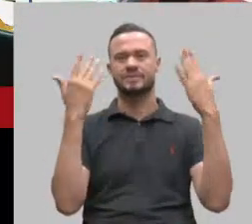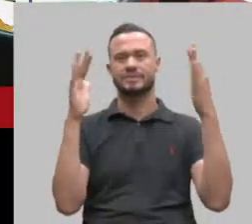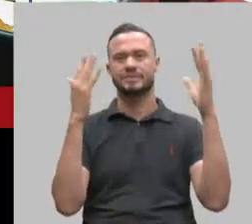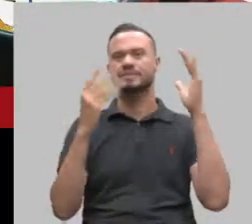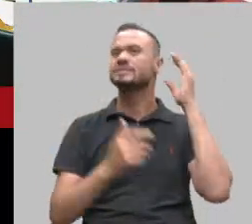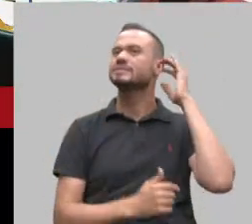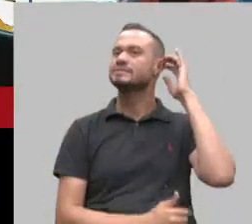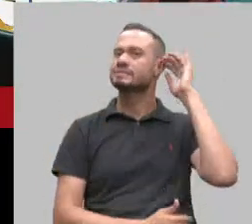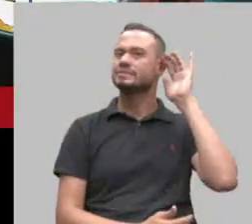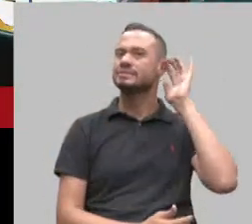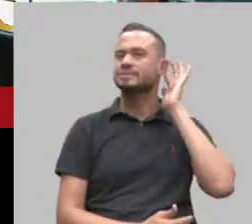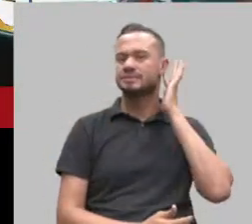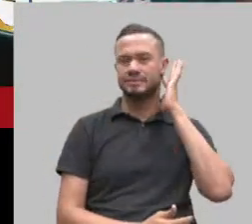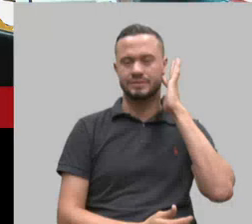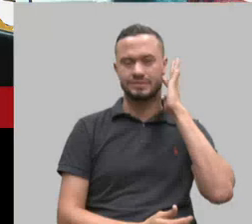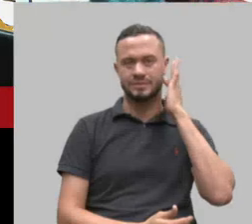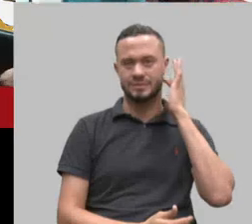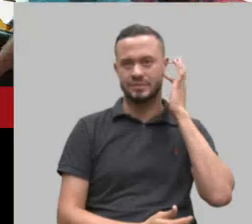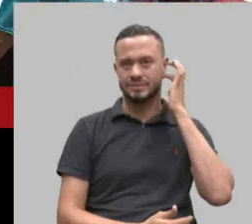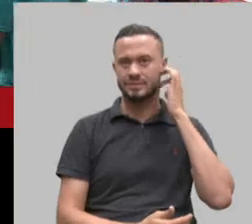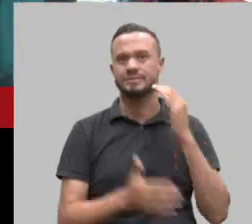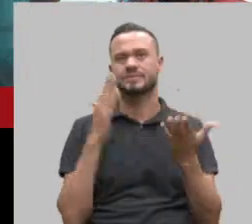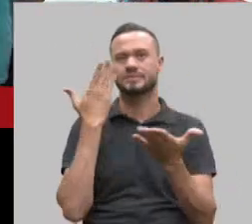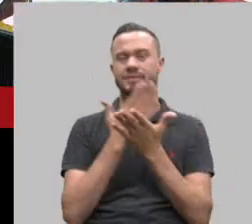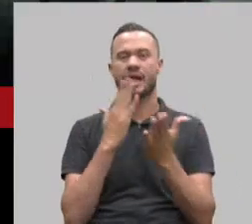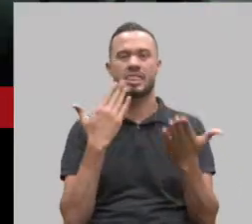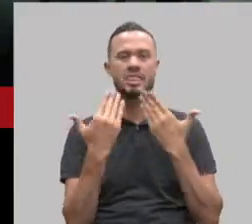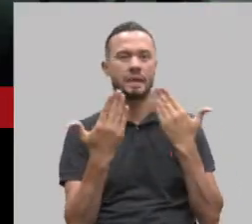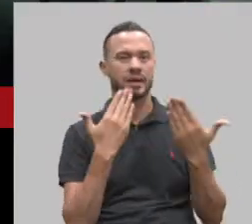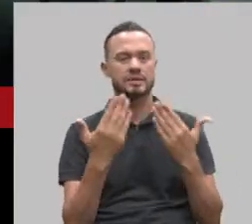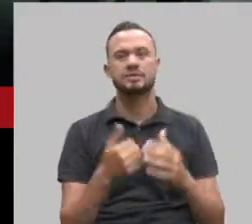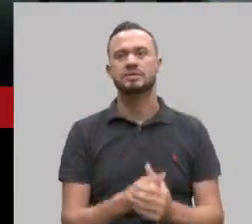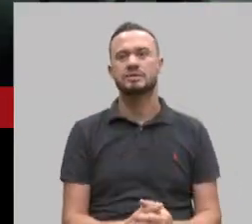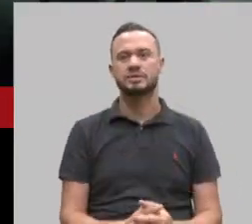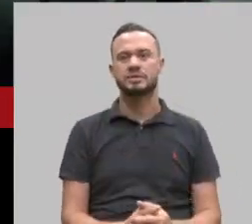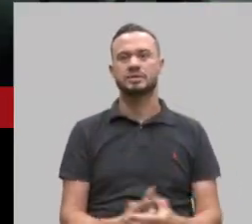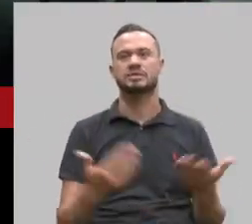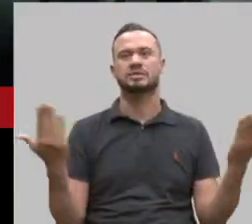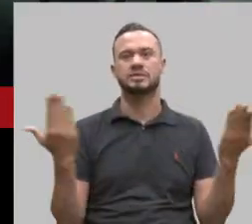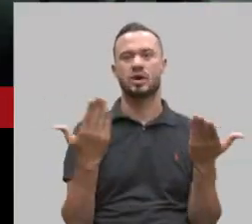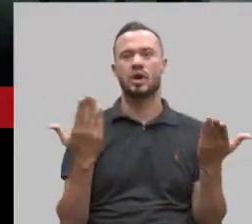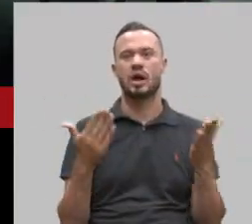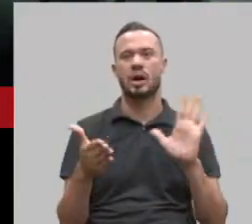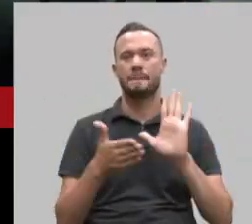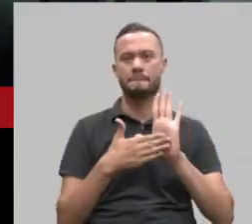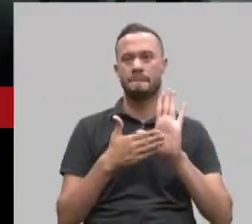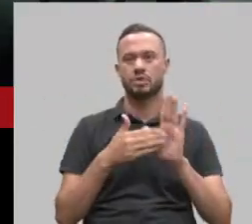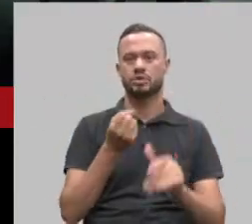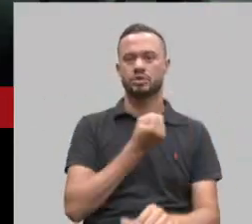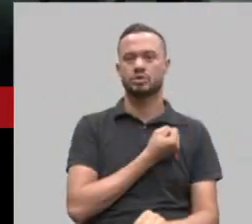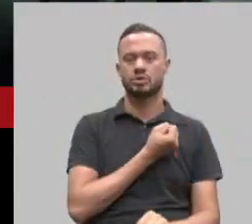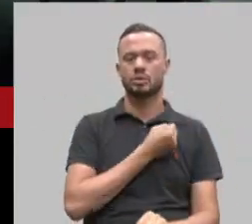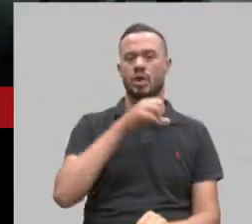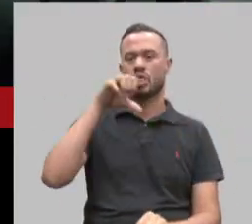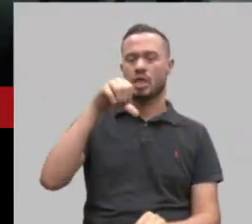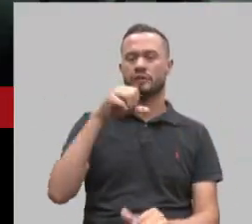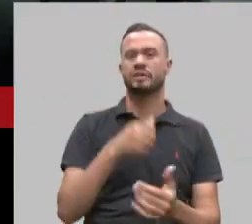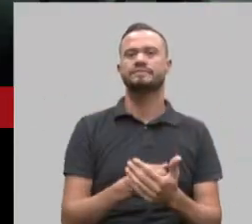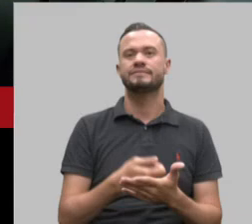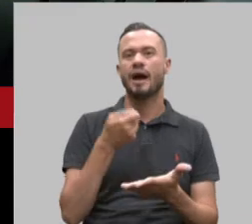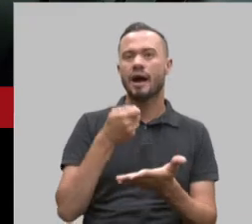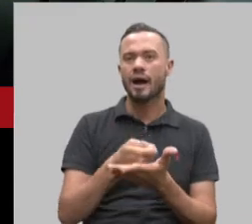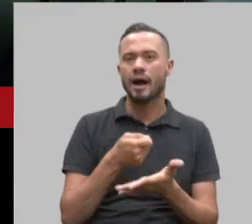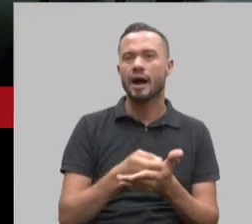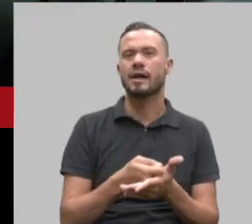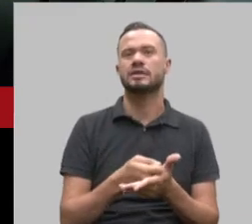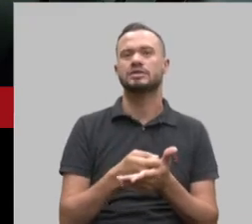obrigado encerrados os debates vamos para a proposta nove garantia de convergência entre